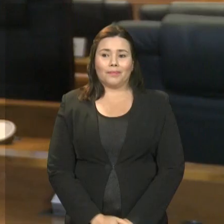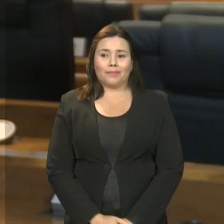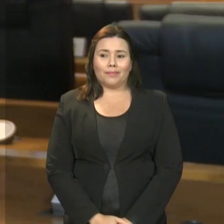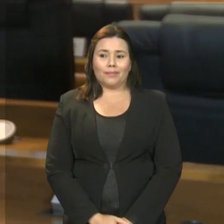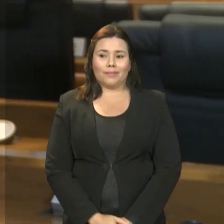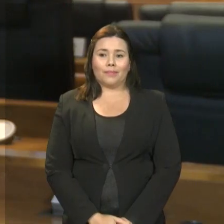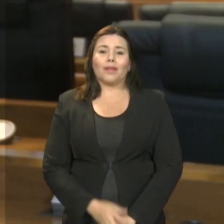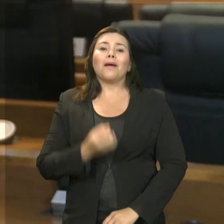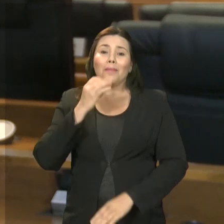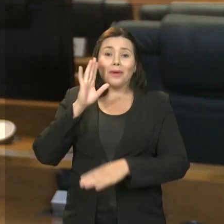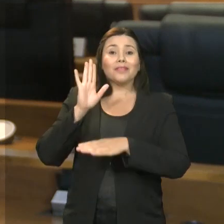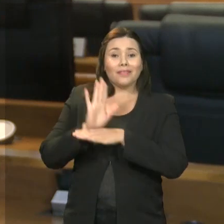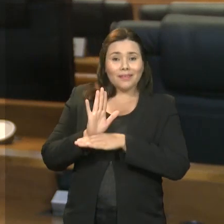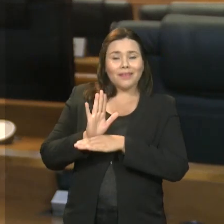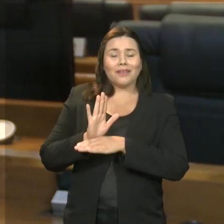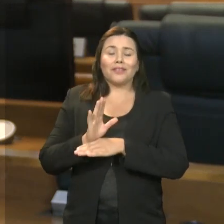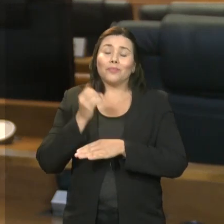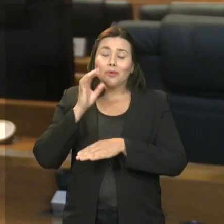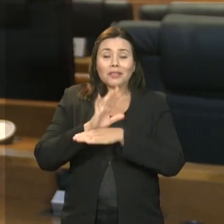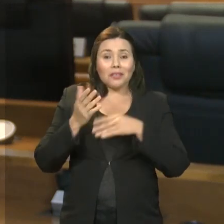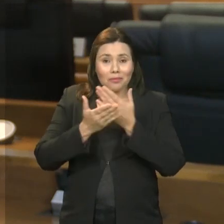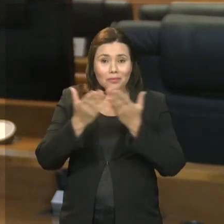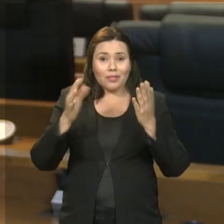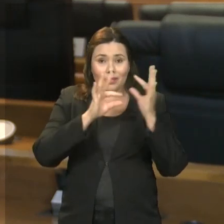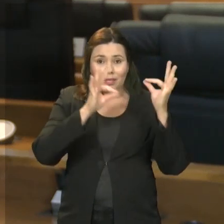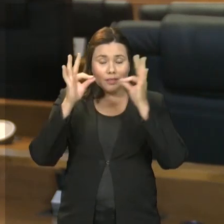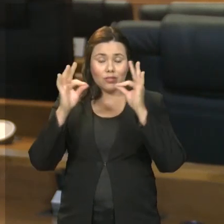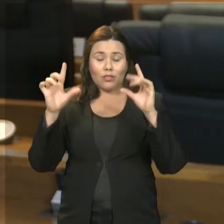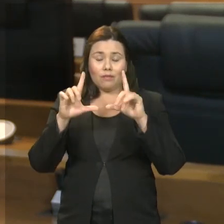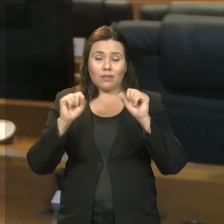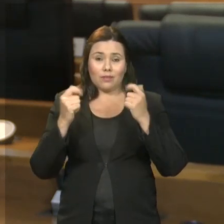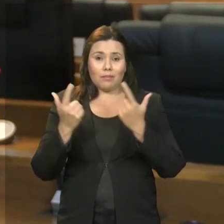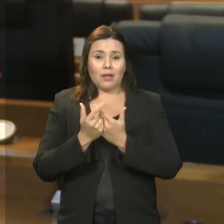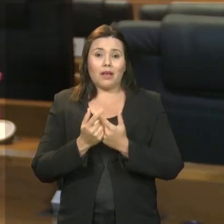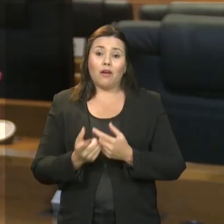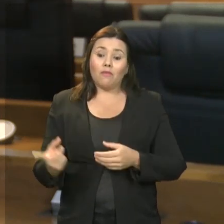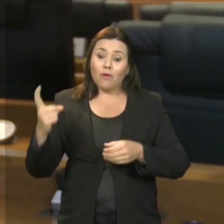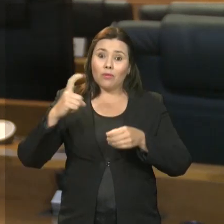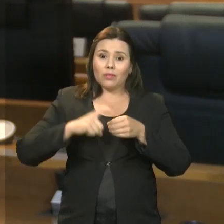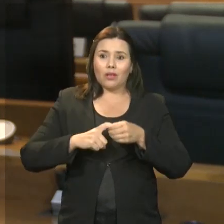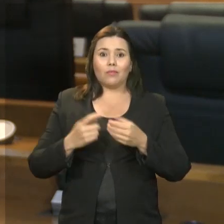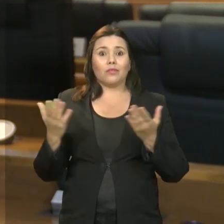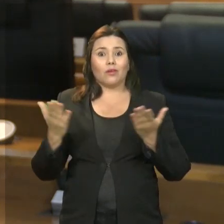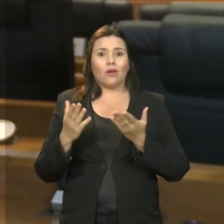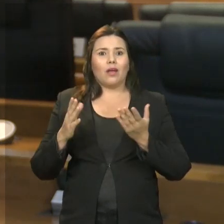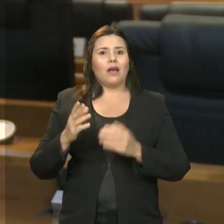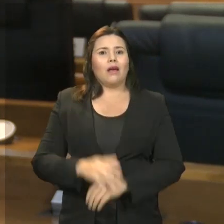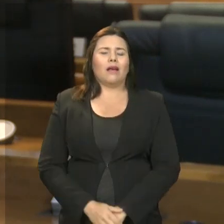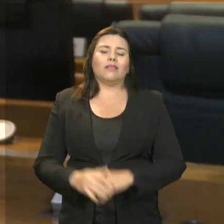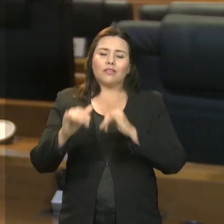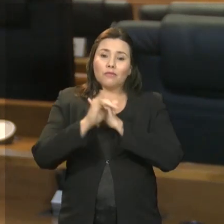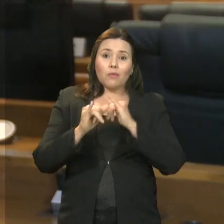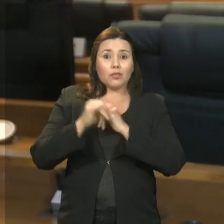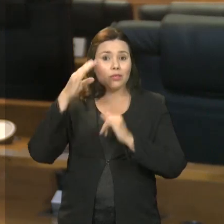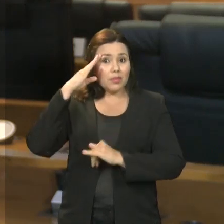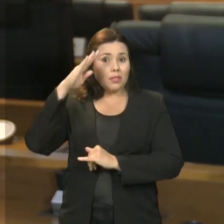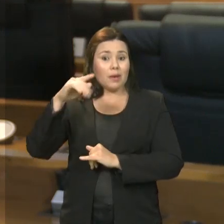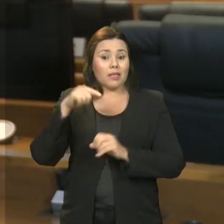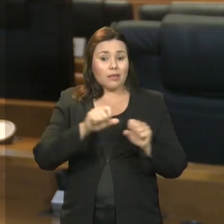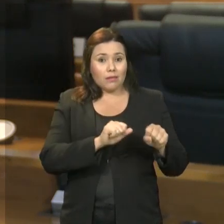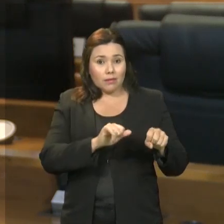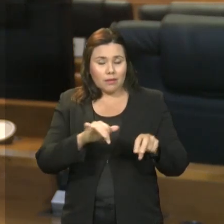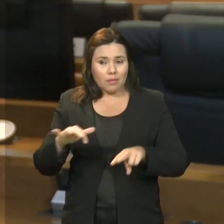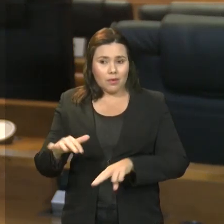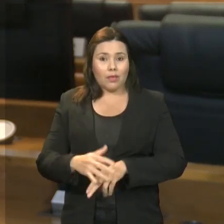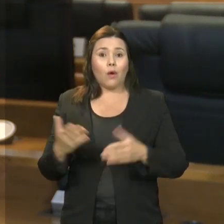Olá, boa tarde, Ronald. Boa tarde a todos que acompanham a TV Assembleia. Estamos de volta dessa vez com os destaques da última sessão plenária da semana. Hoje, a